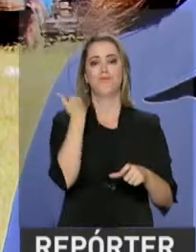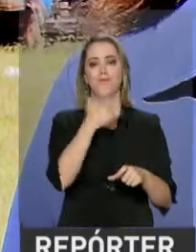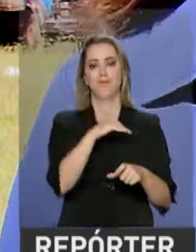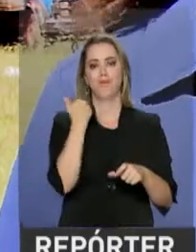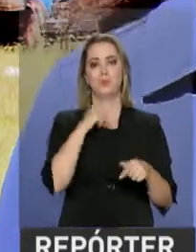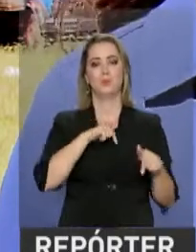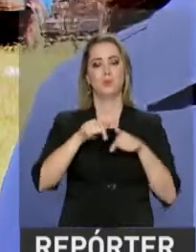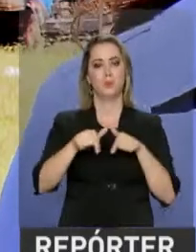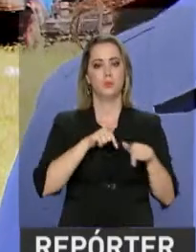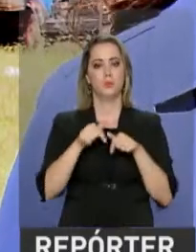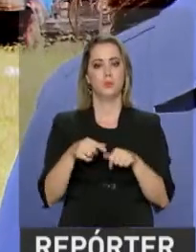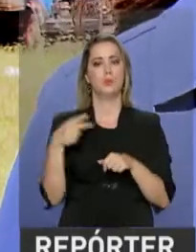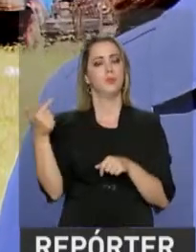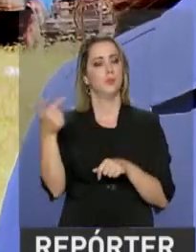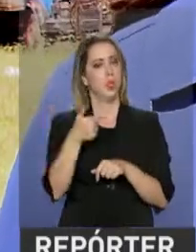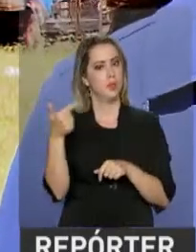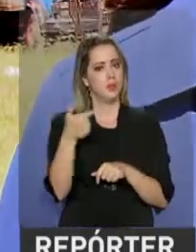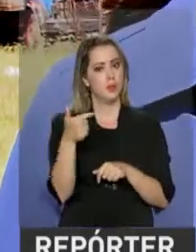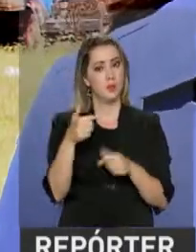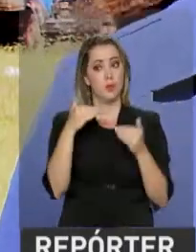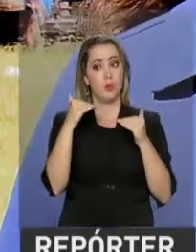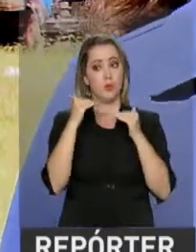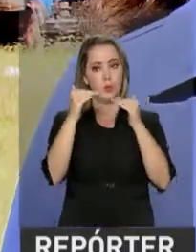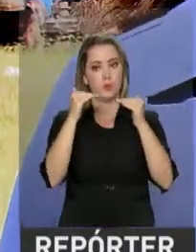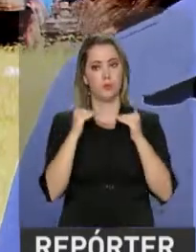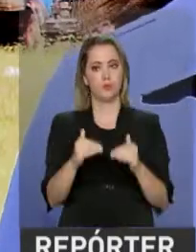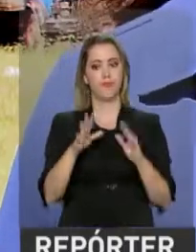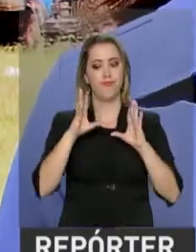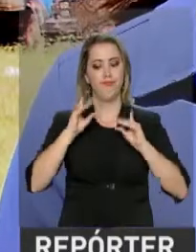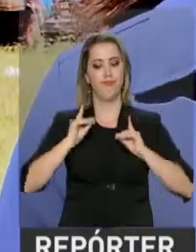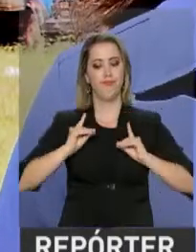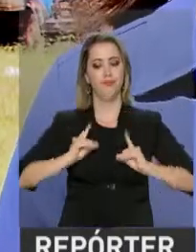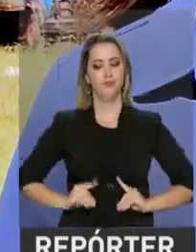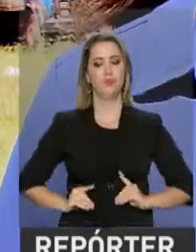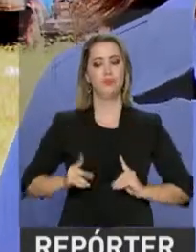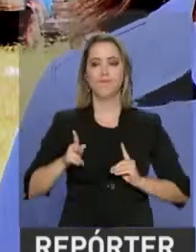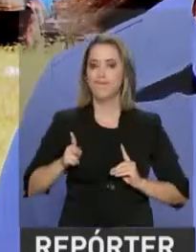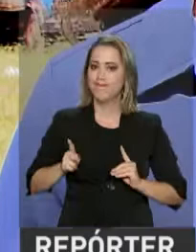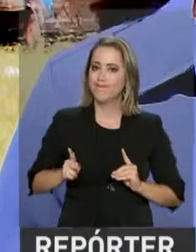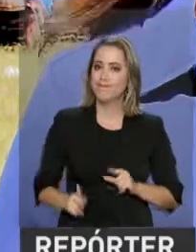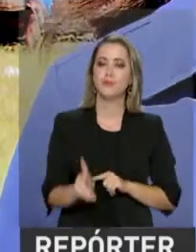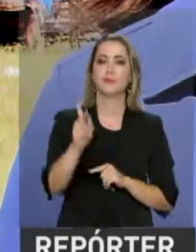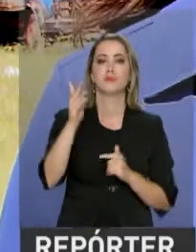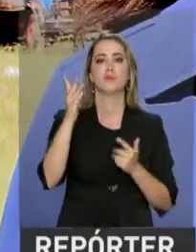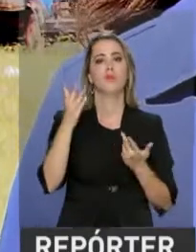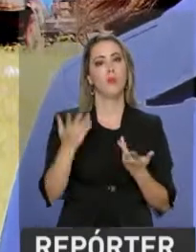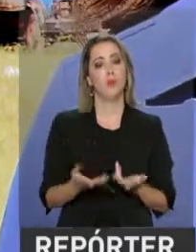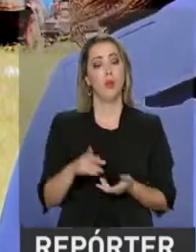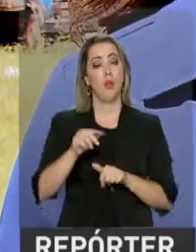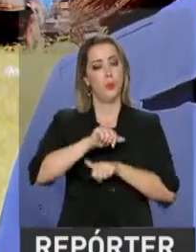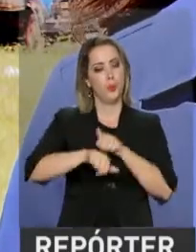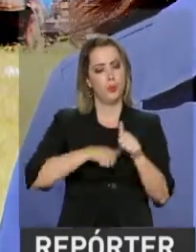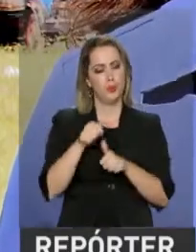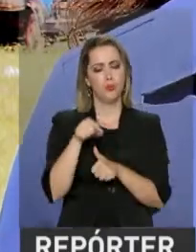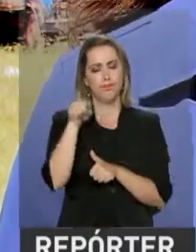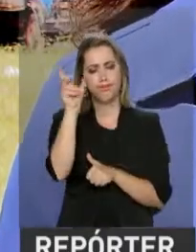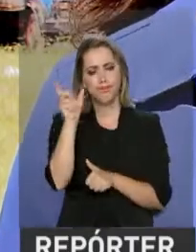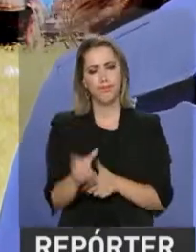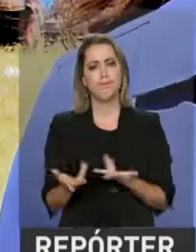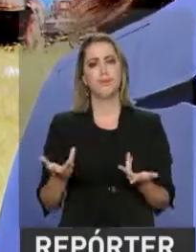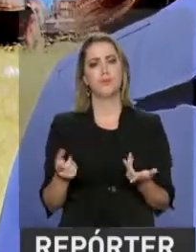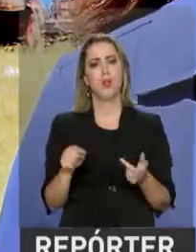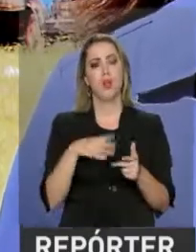trabalho ea segunda posição porém capacitações permanentes para tentar reverter esse quadro a